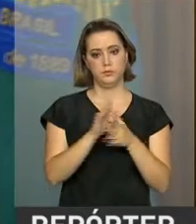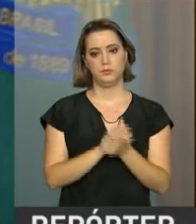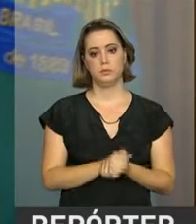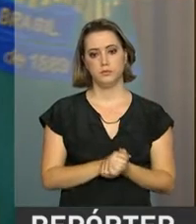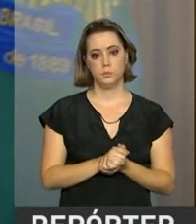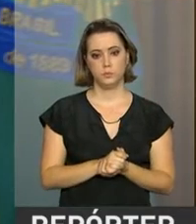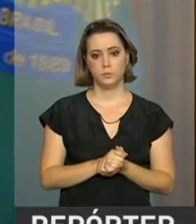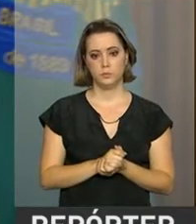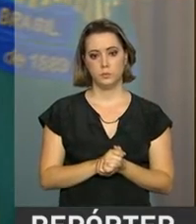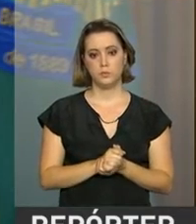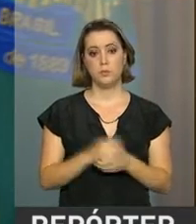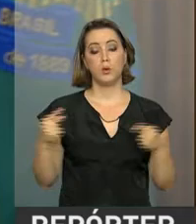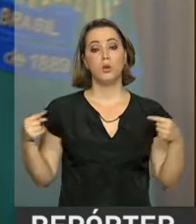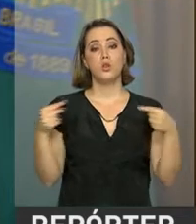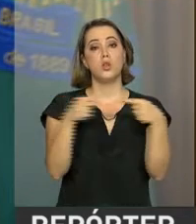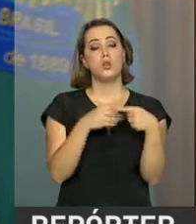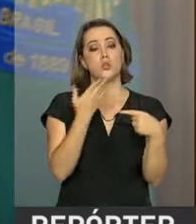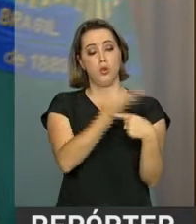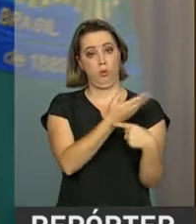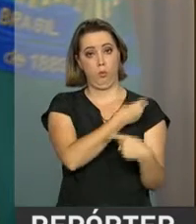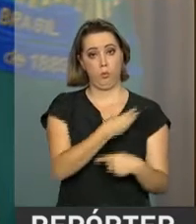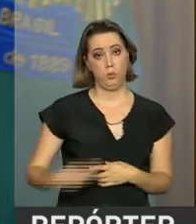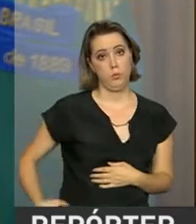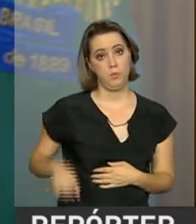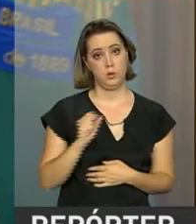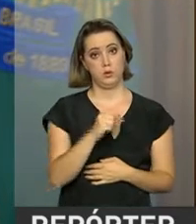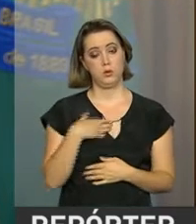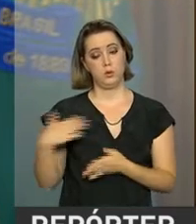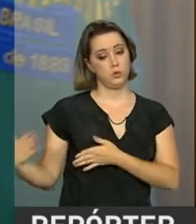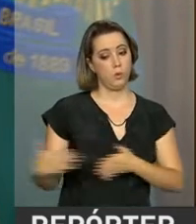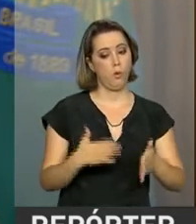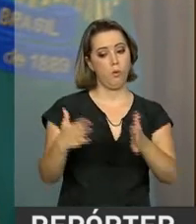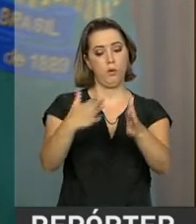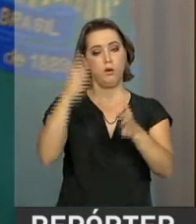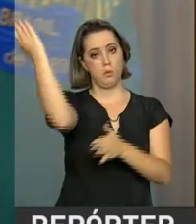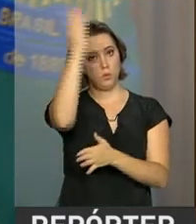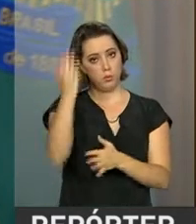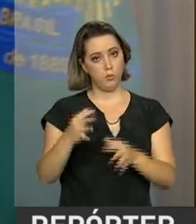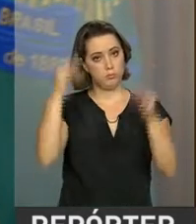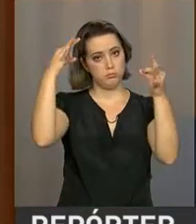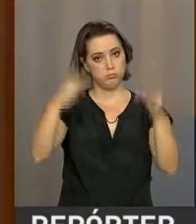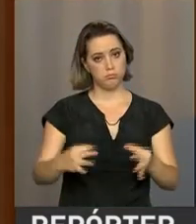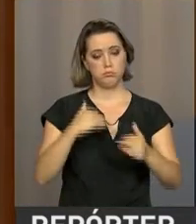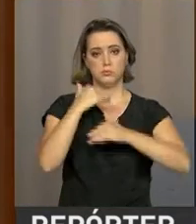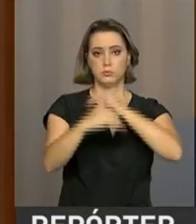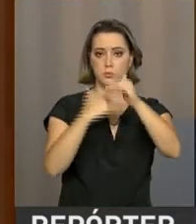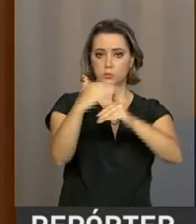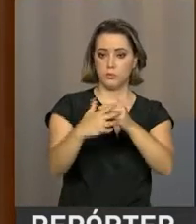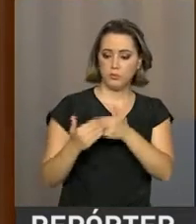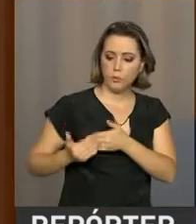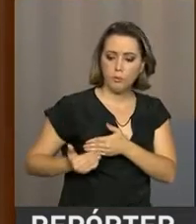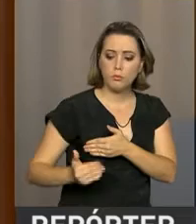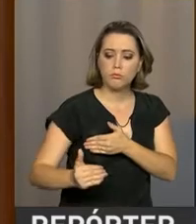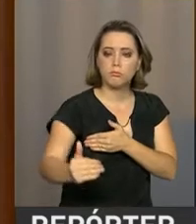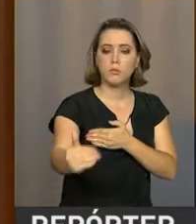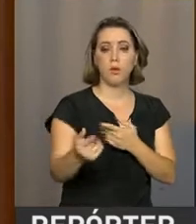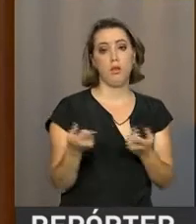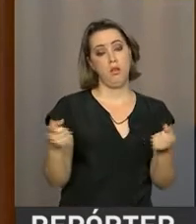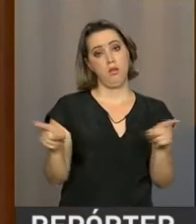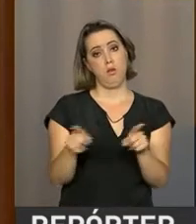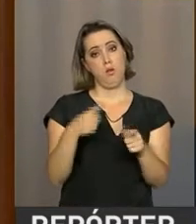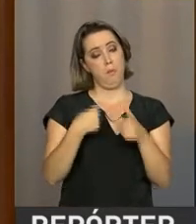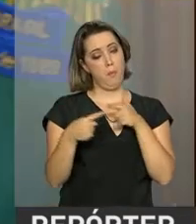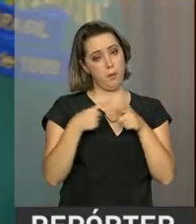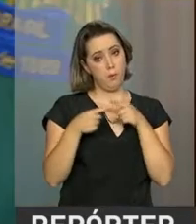de acordo com henrique meirelles o brasil entrou em uma rota de crescimento sustentável a longo prazo ea recessão